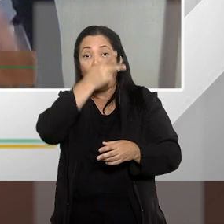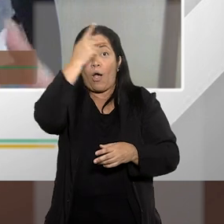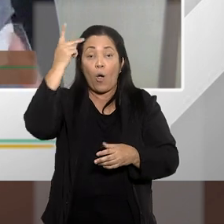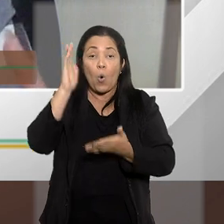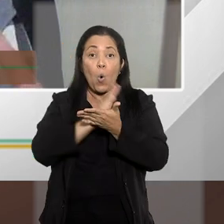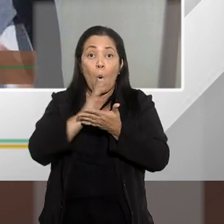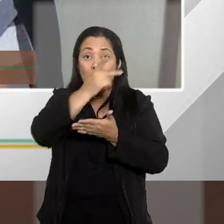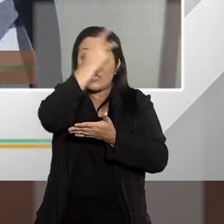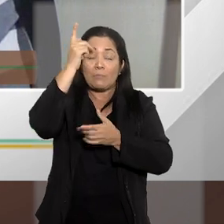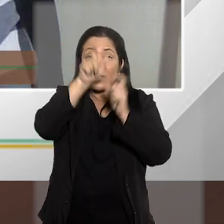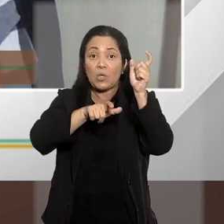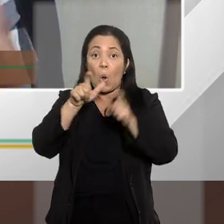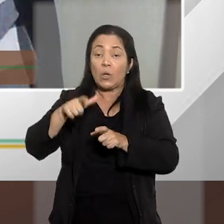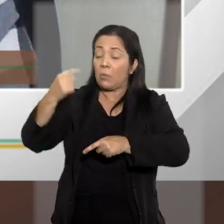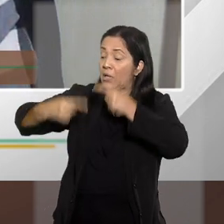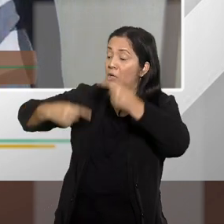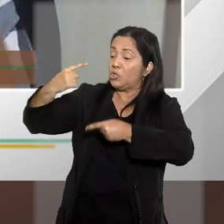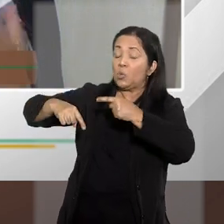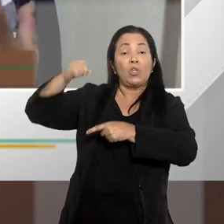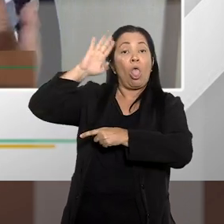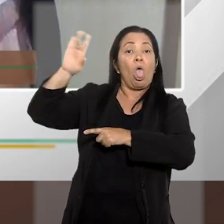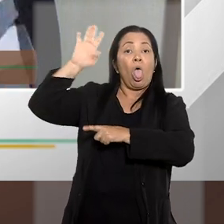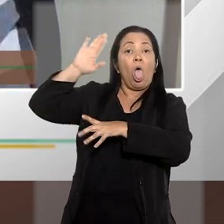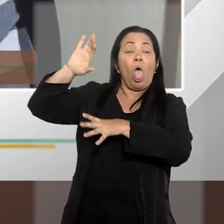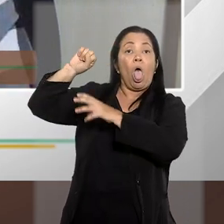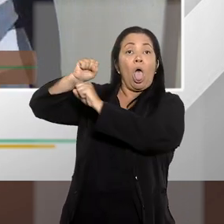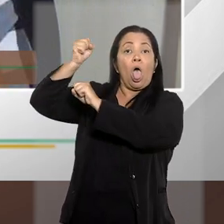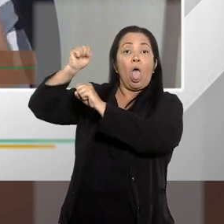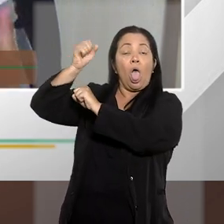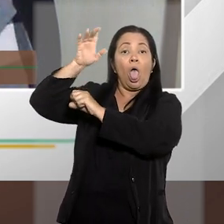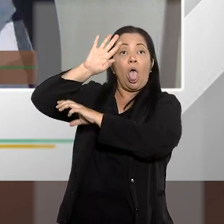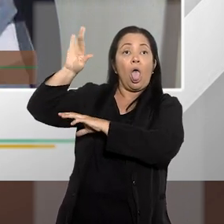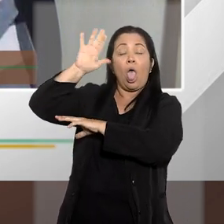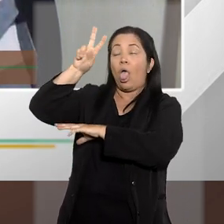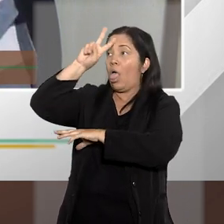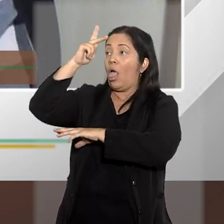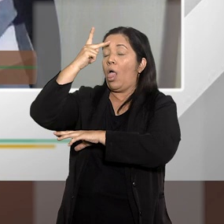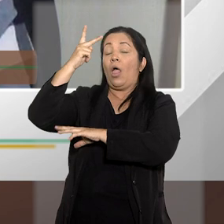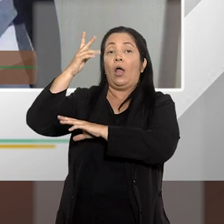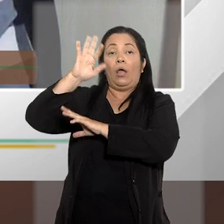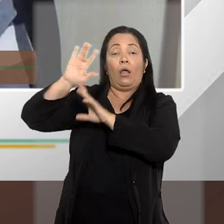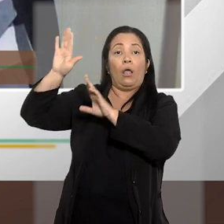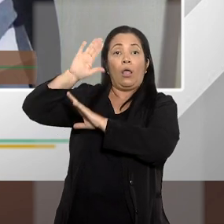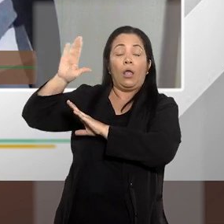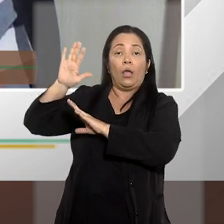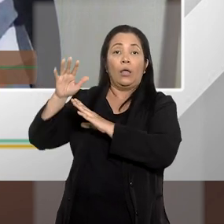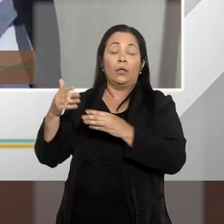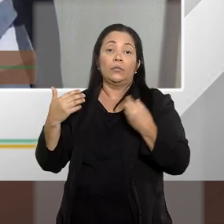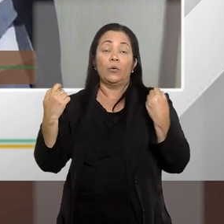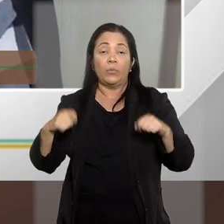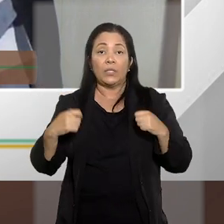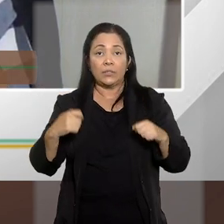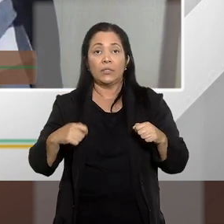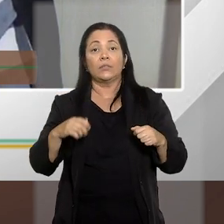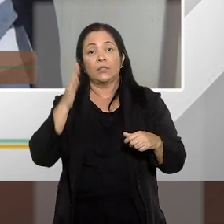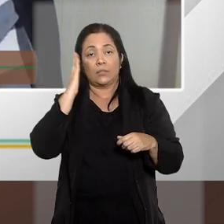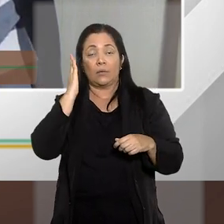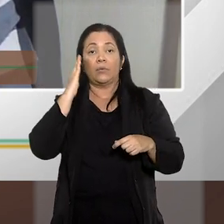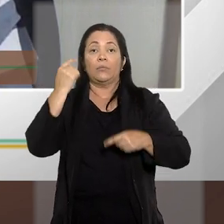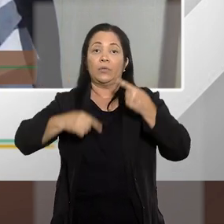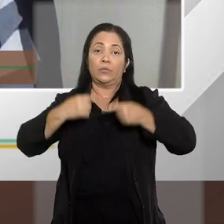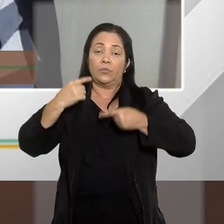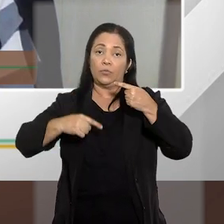que determina a tua afetividade, a tua existência, a tua forma das tuas expressões de gênero, etc. Então,